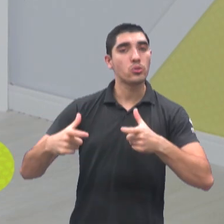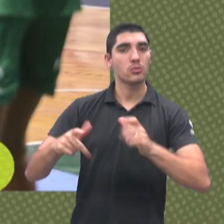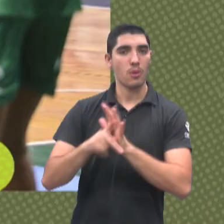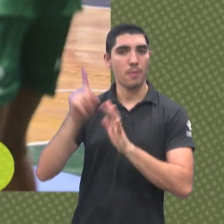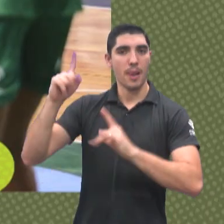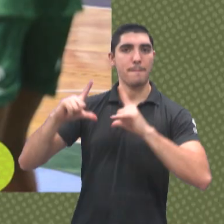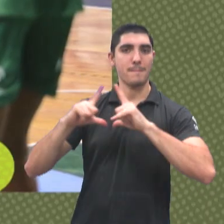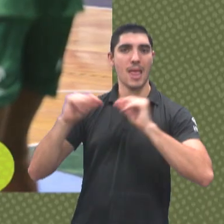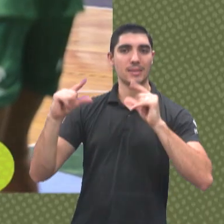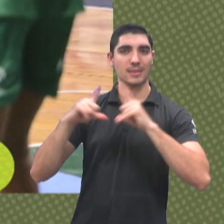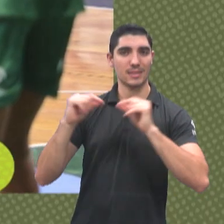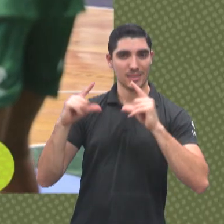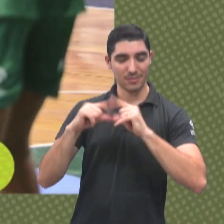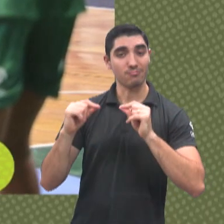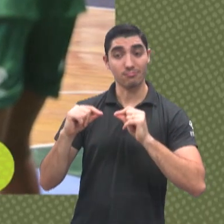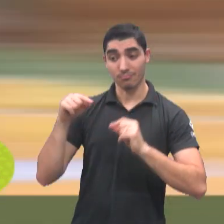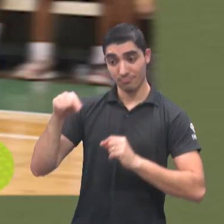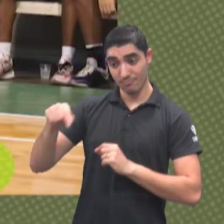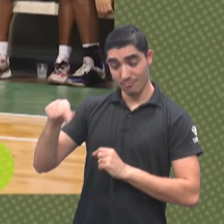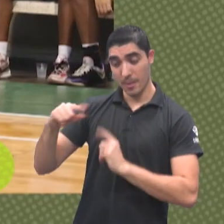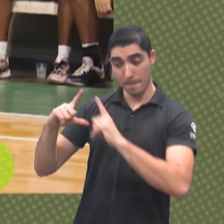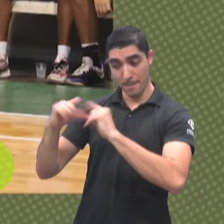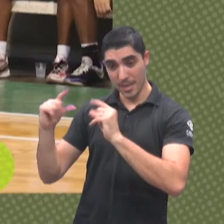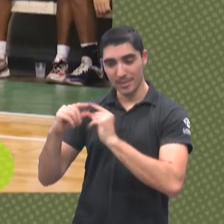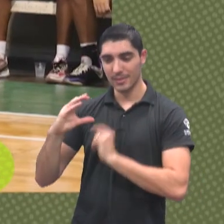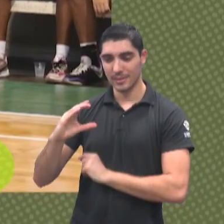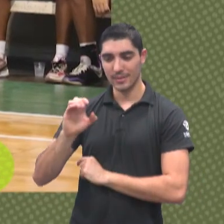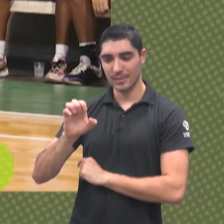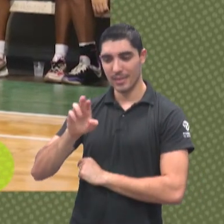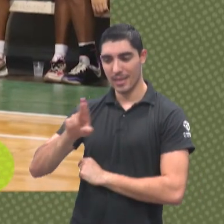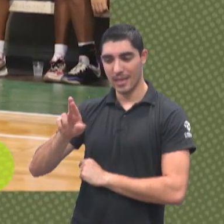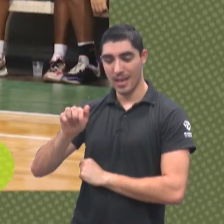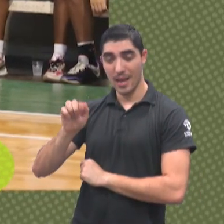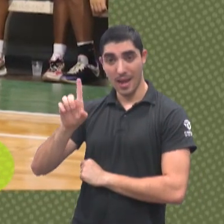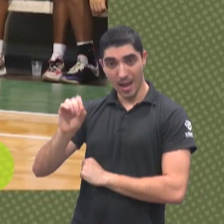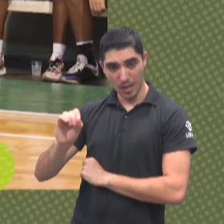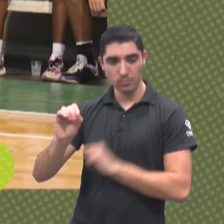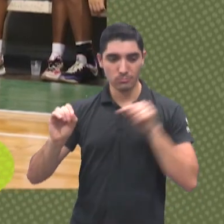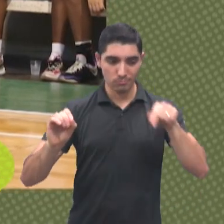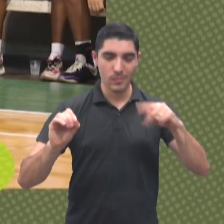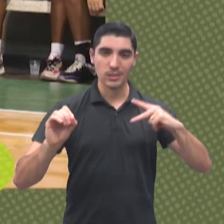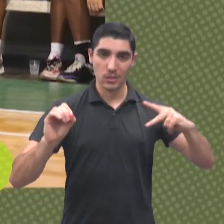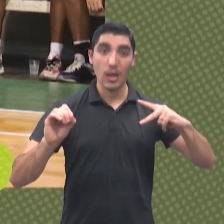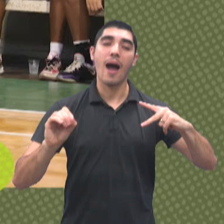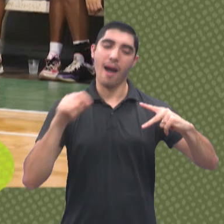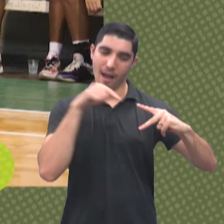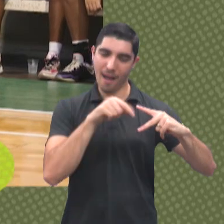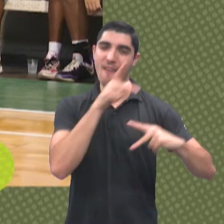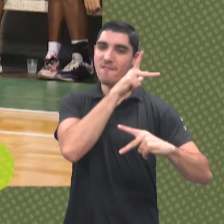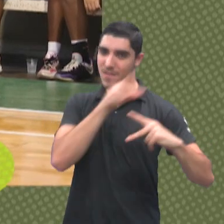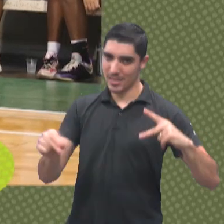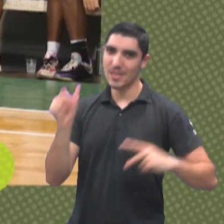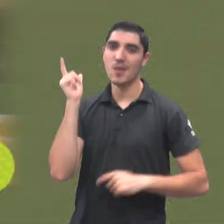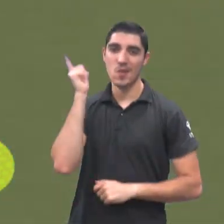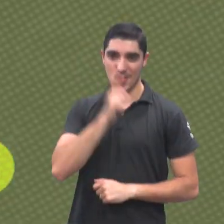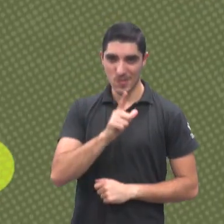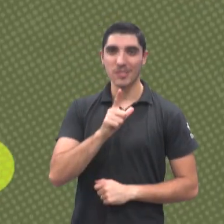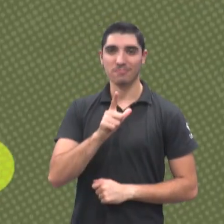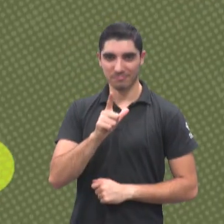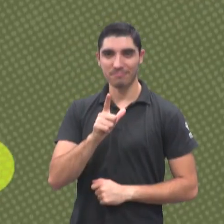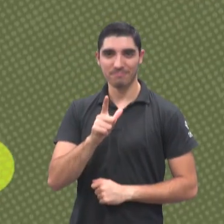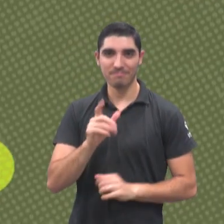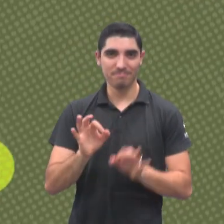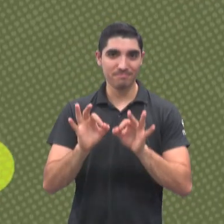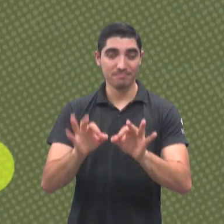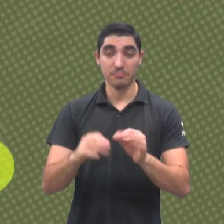Brasília para enfrentar o Cerrado Basquete aí pela 5ª rodada da LBF. Desta vez deu bom para o São José, para o time do técnico Leandro